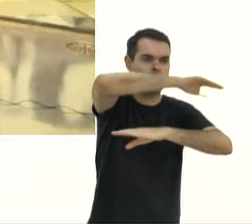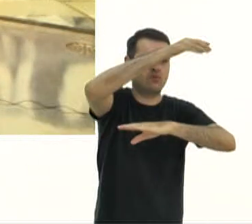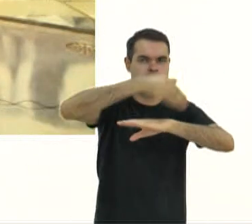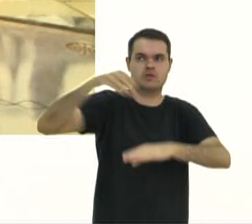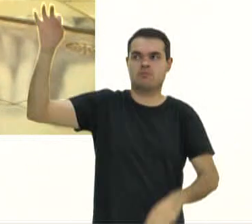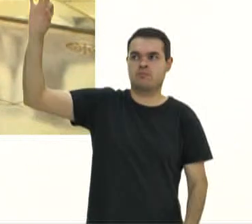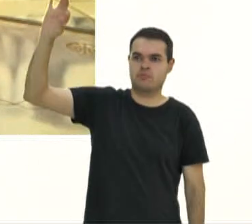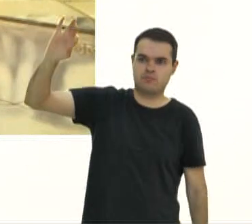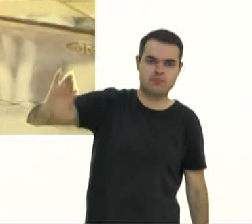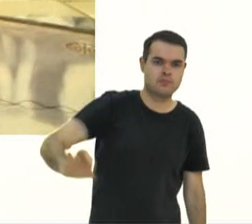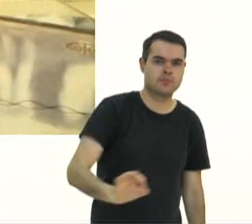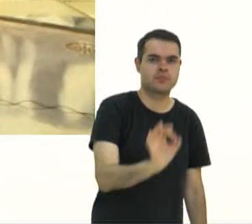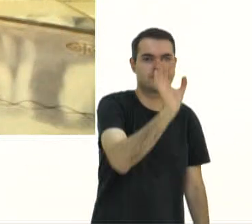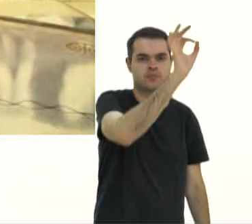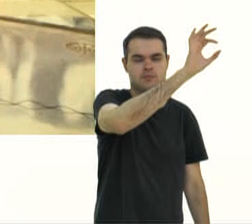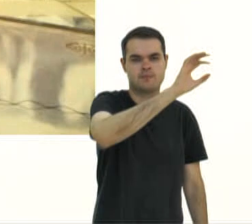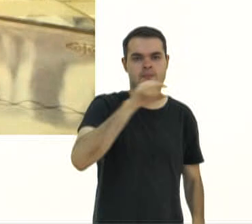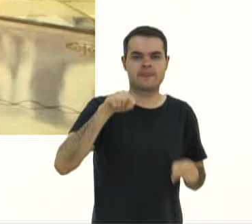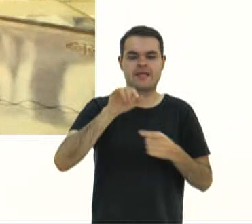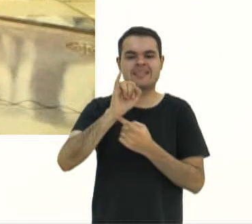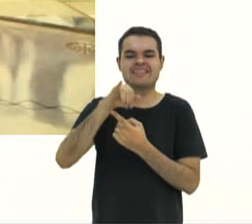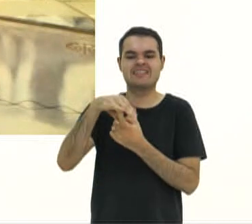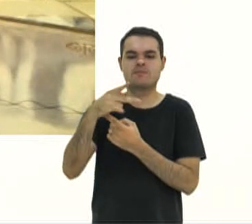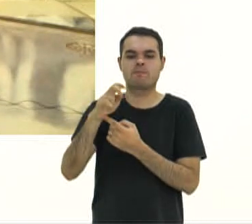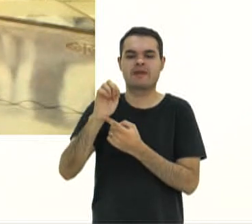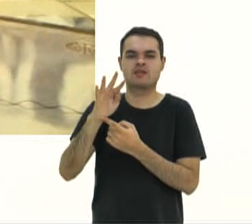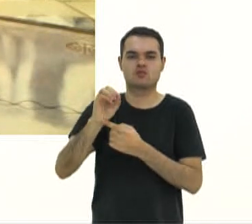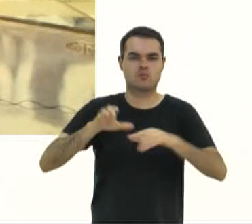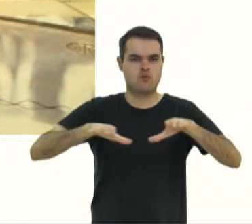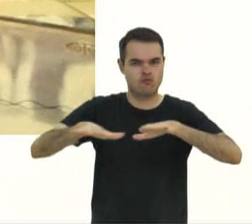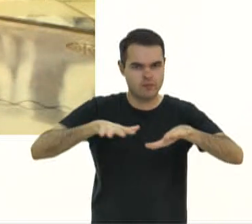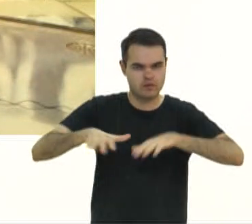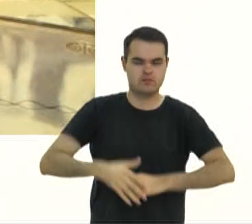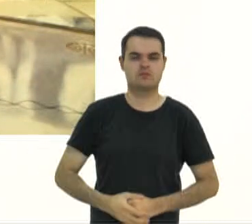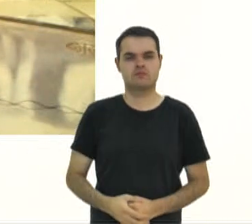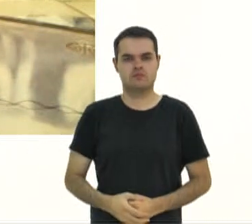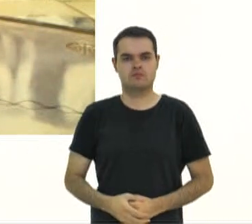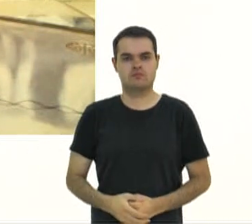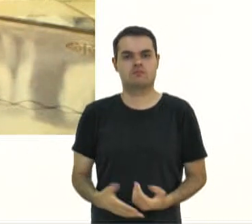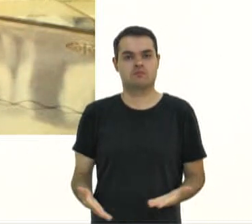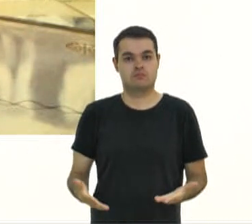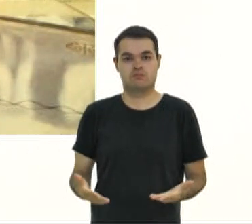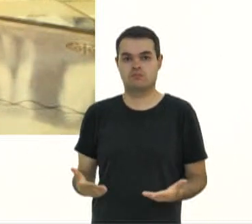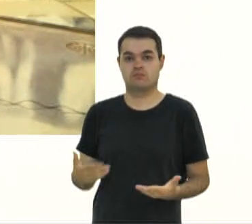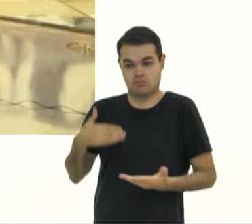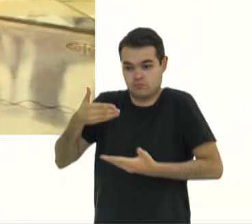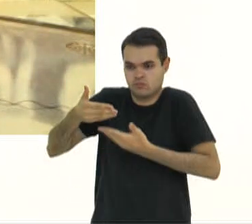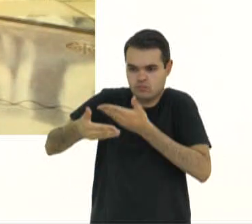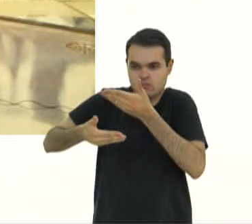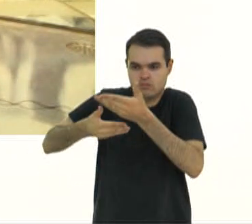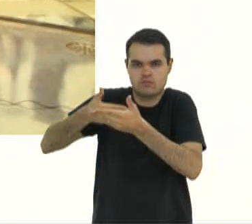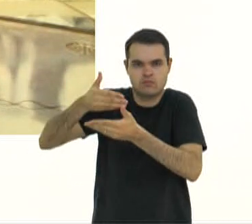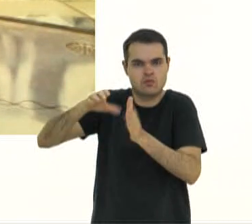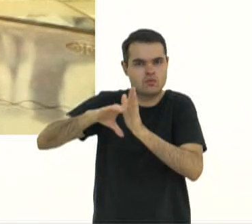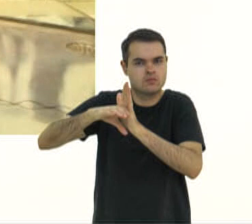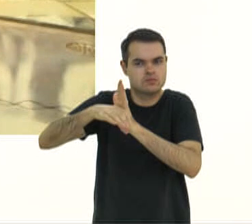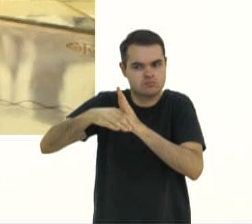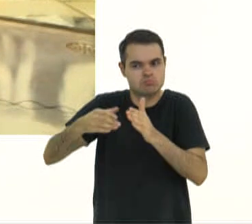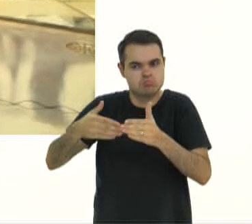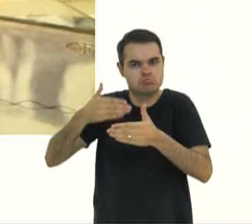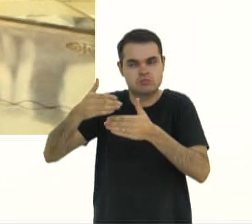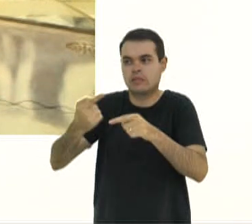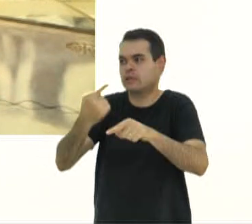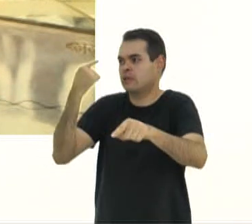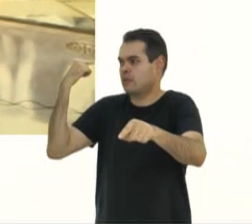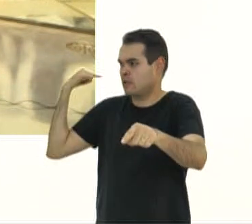Galileu, era chamado de ímpeto de movimento. Quer dizer, nós estamos evoluindo no conceito da energeia